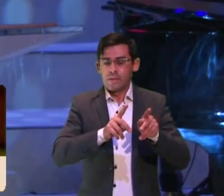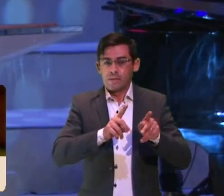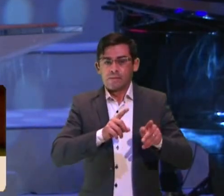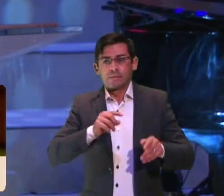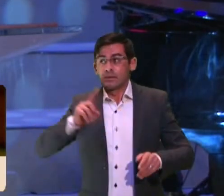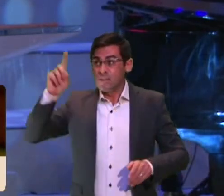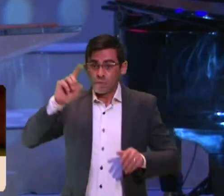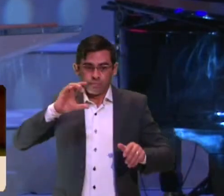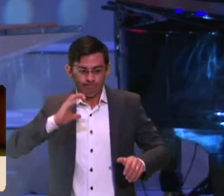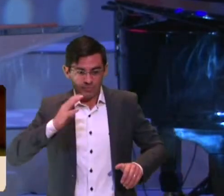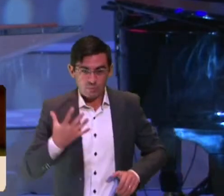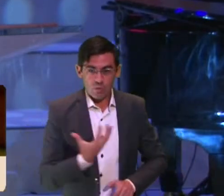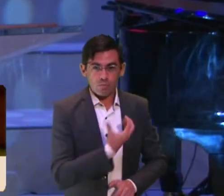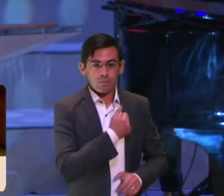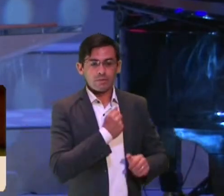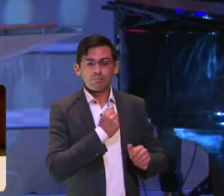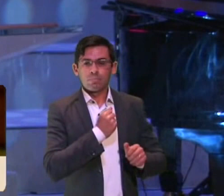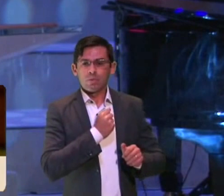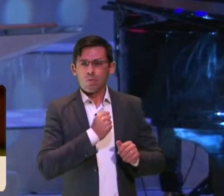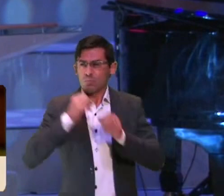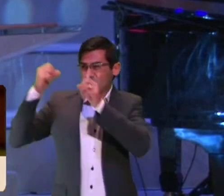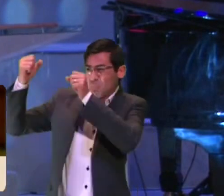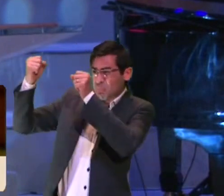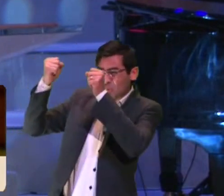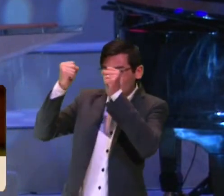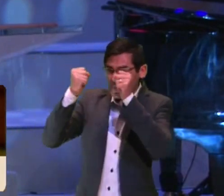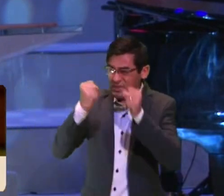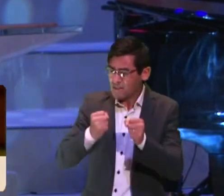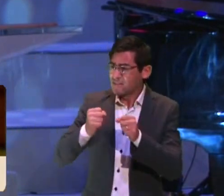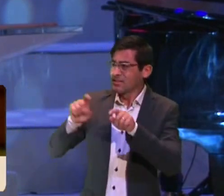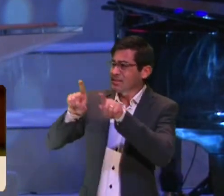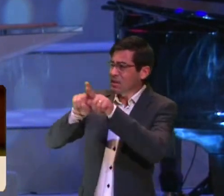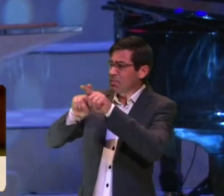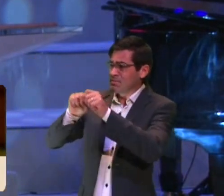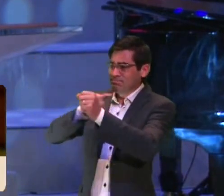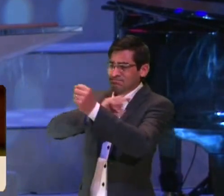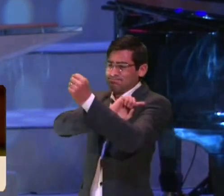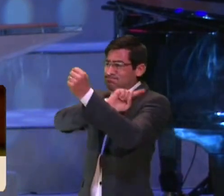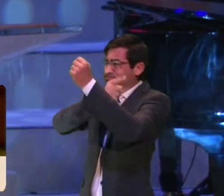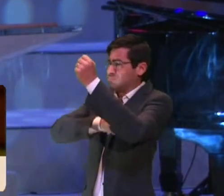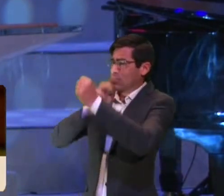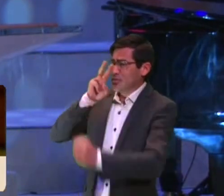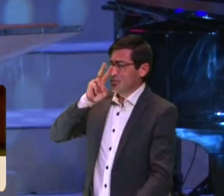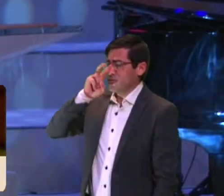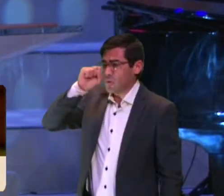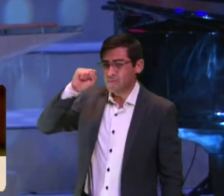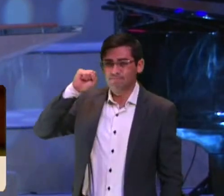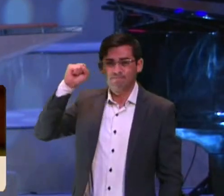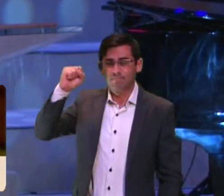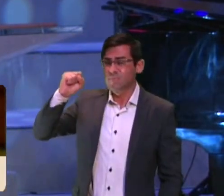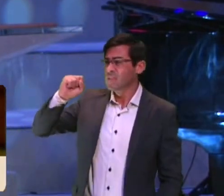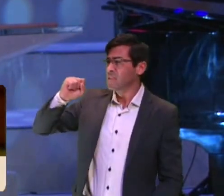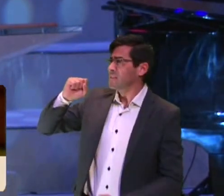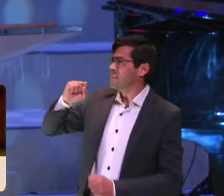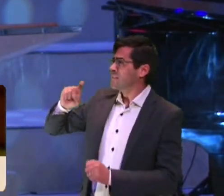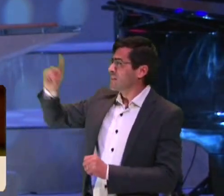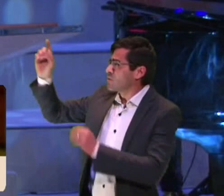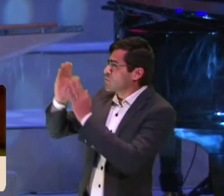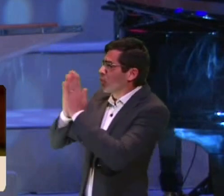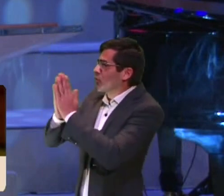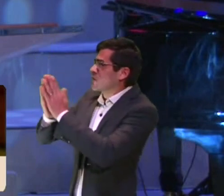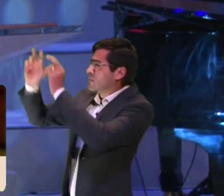os resgataste com o teu grande poder e com o teu braço forte. Senhor, que os teus ouvidos